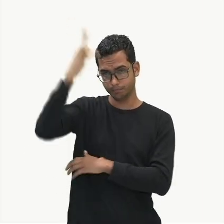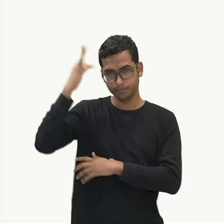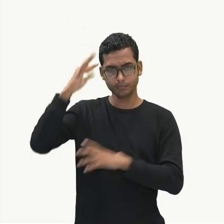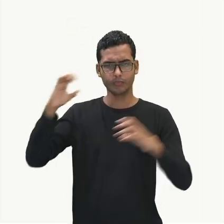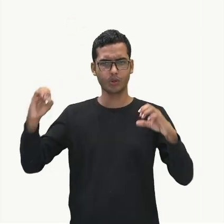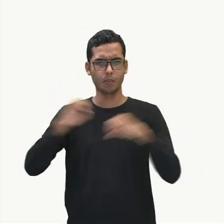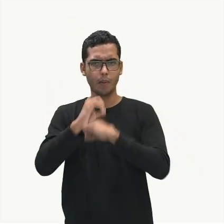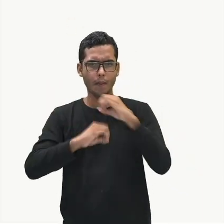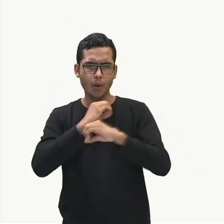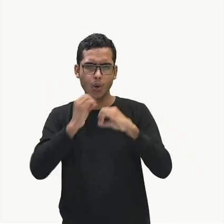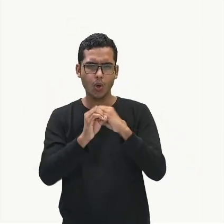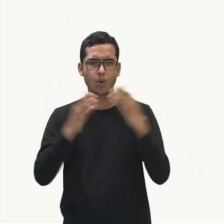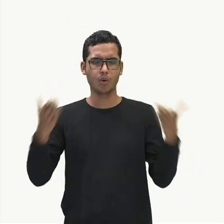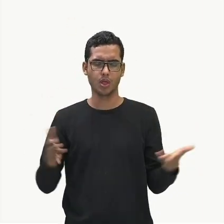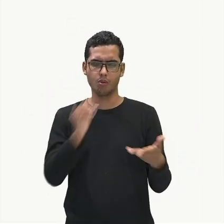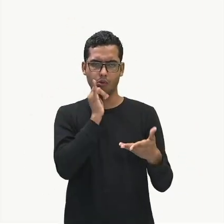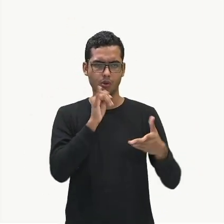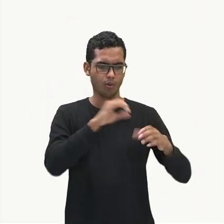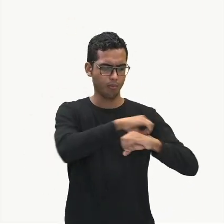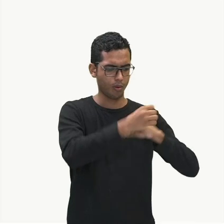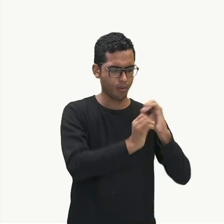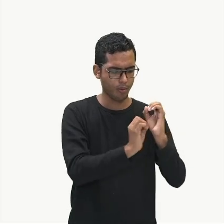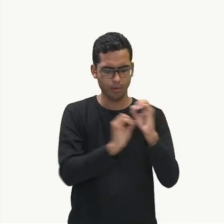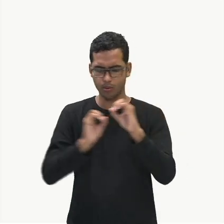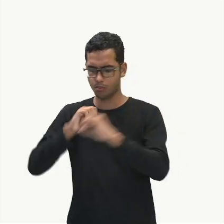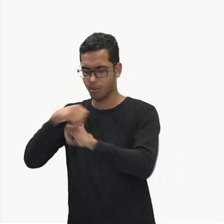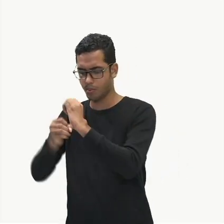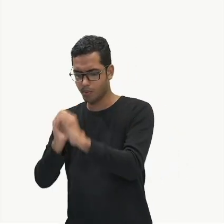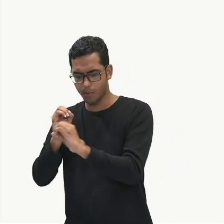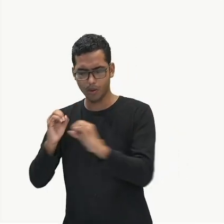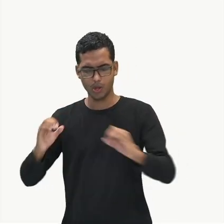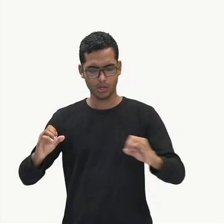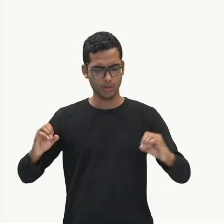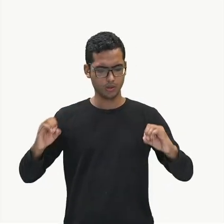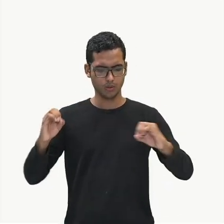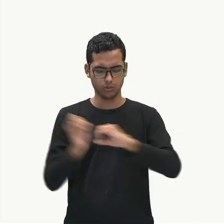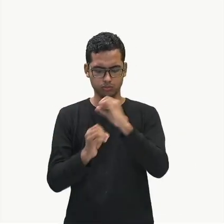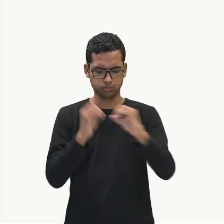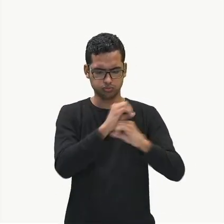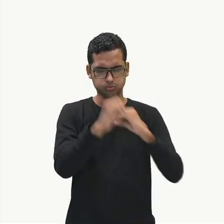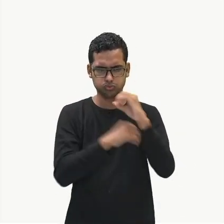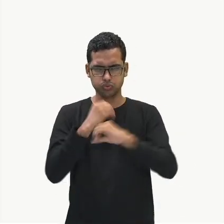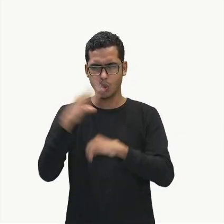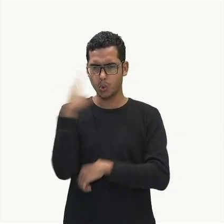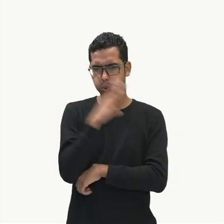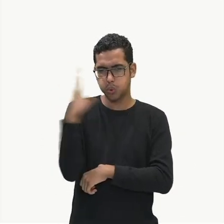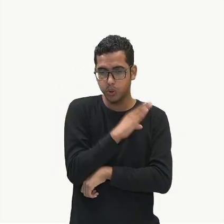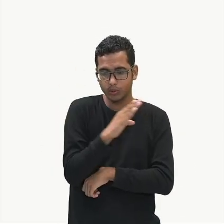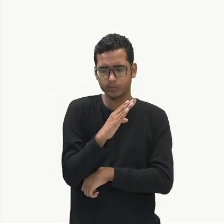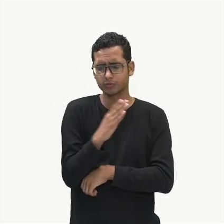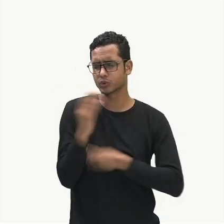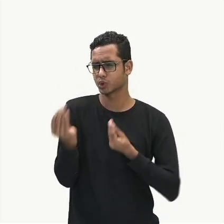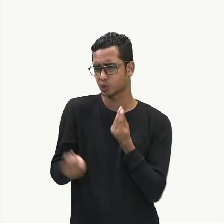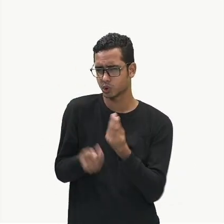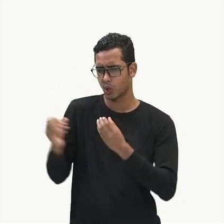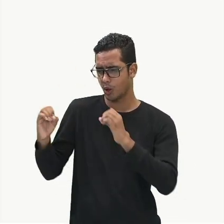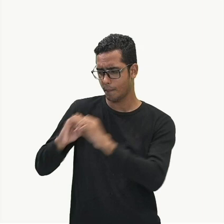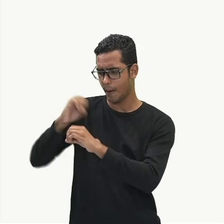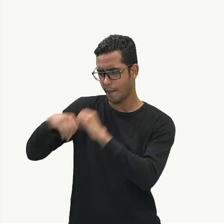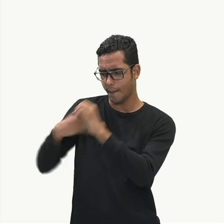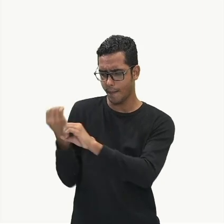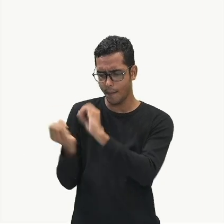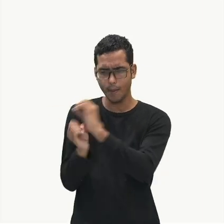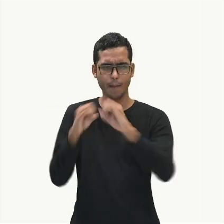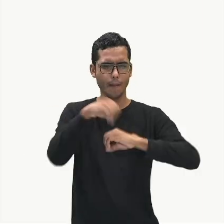moléculas dos reagentes colidem efetivamente, né? E como é que elas vão colidir